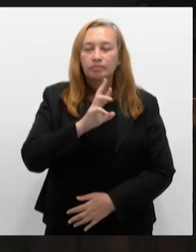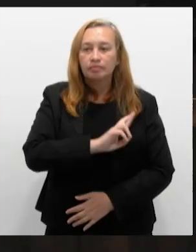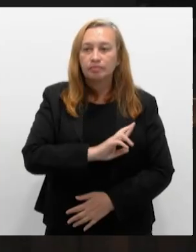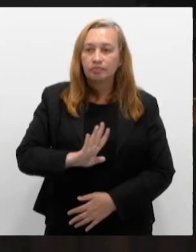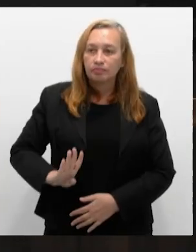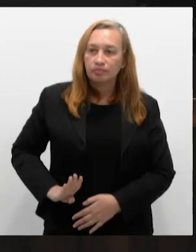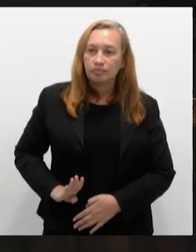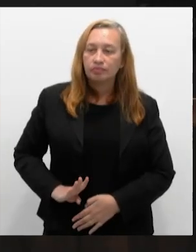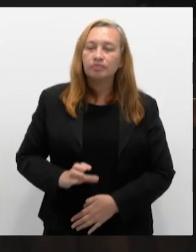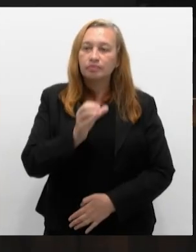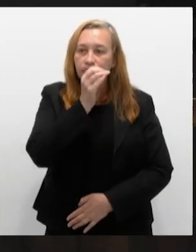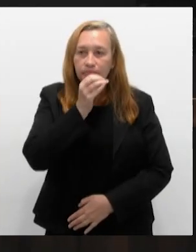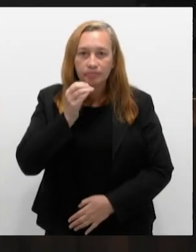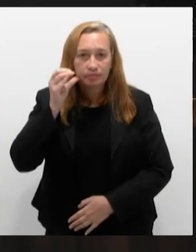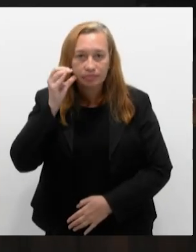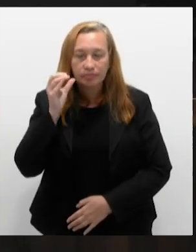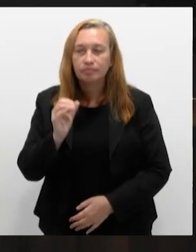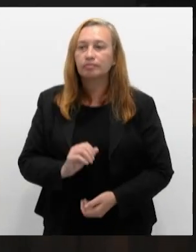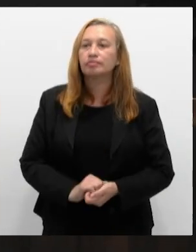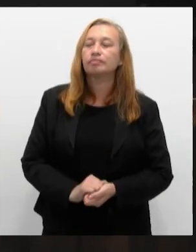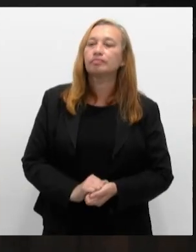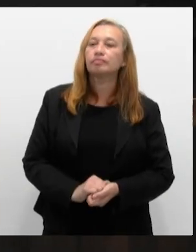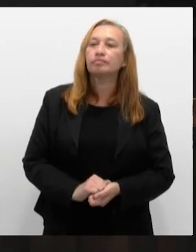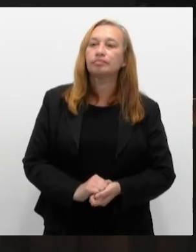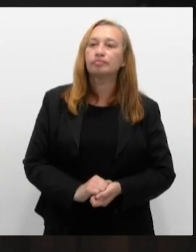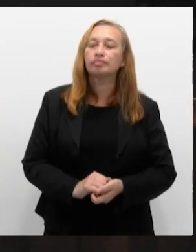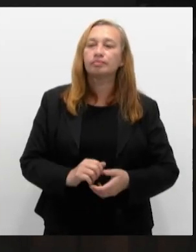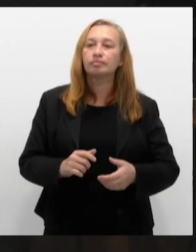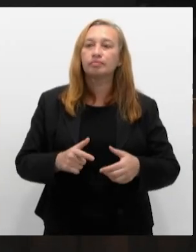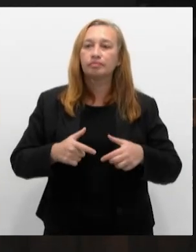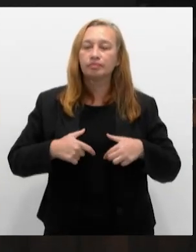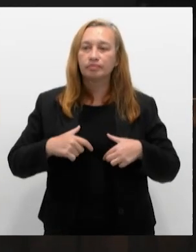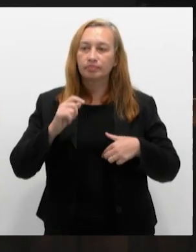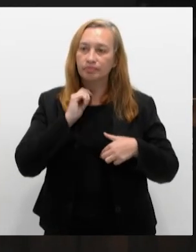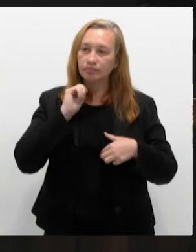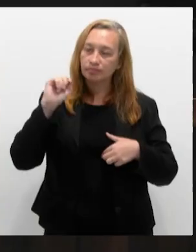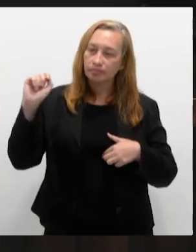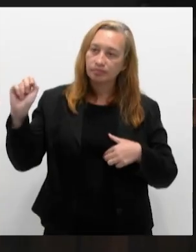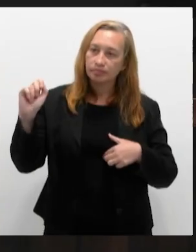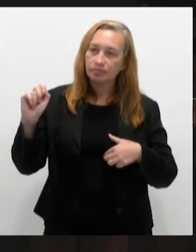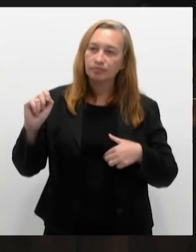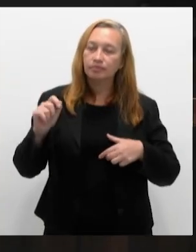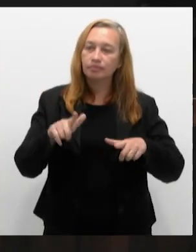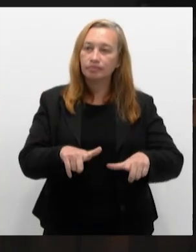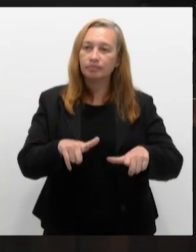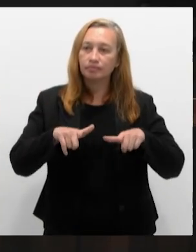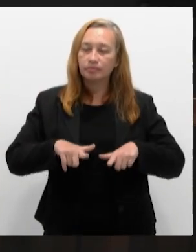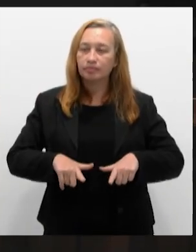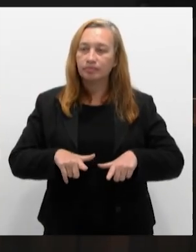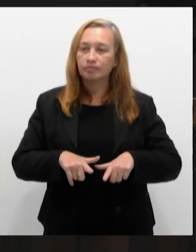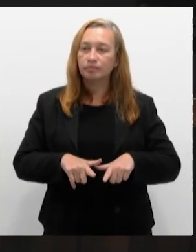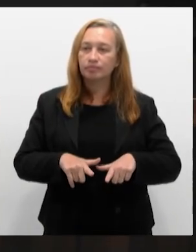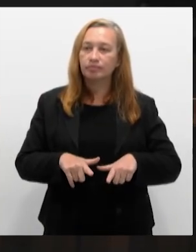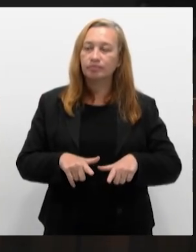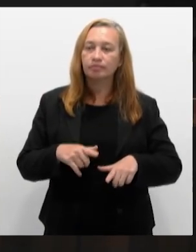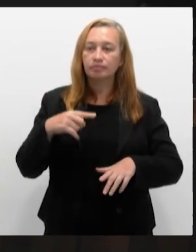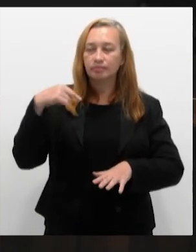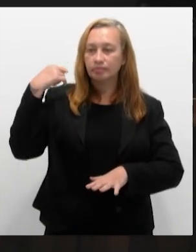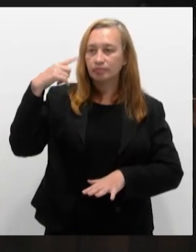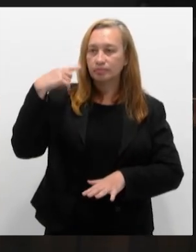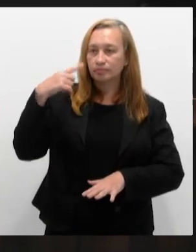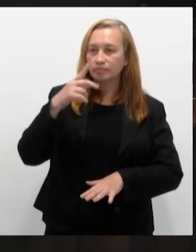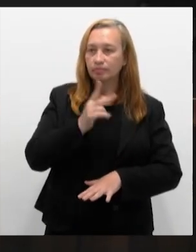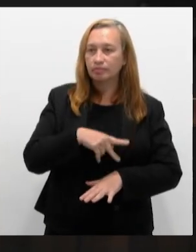Bacelar e Célia Jordão, que concede a medalha Tiradentes e seu respectivo diploma à advogada e